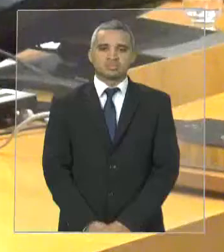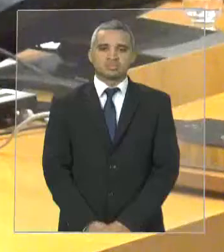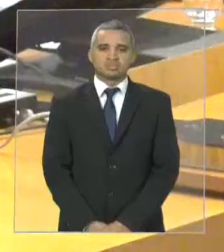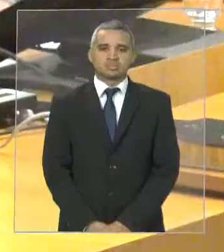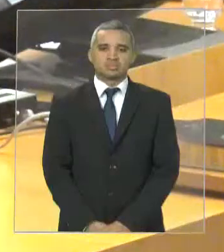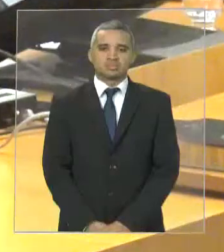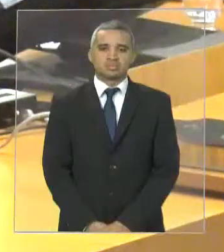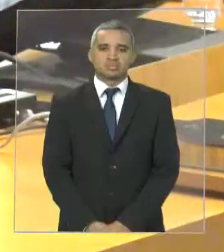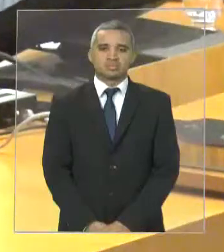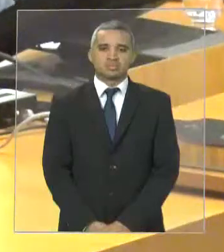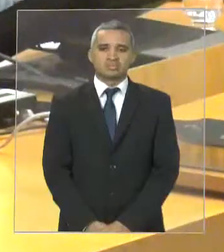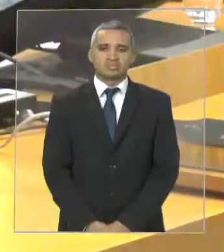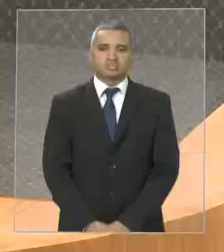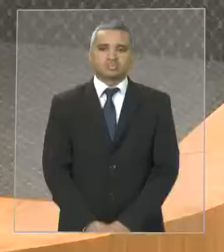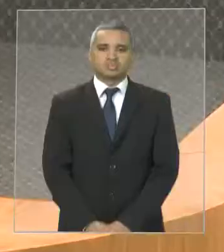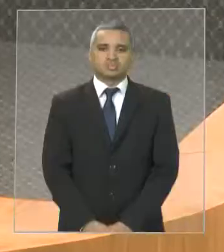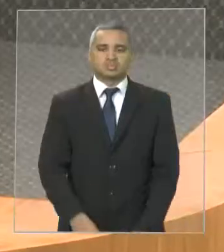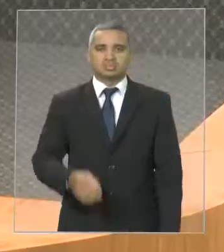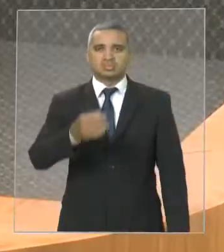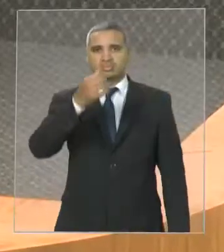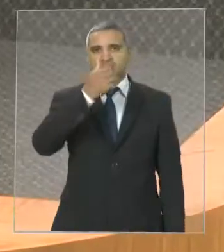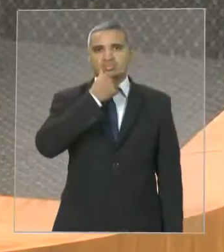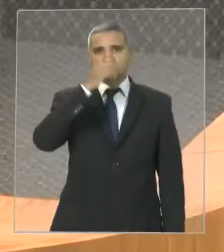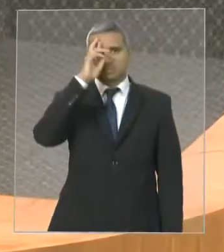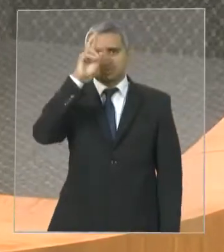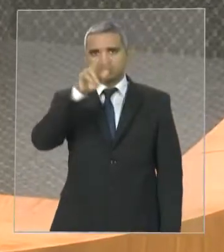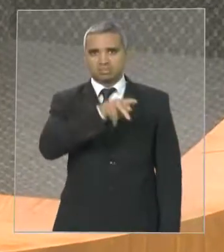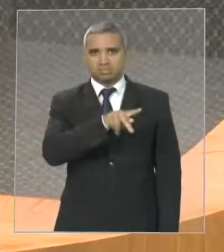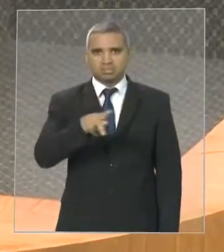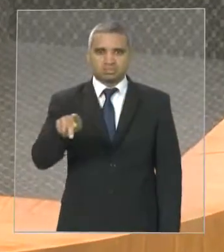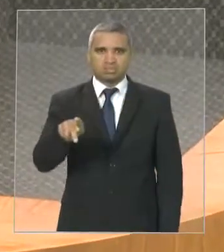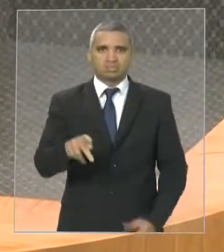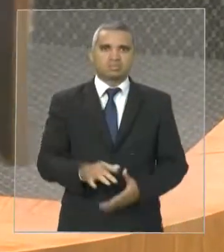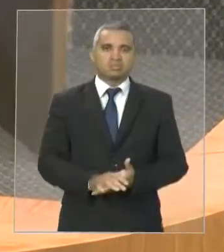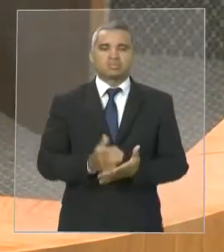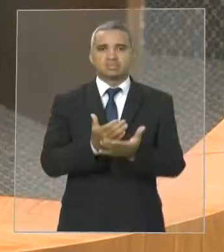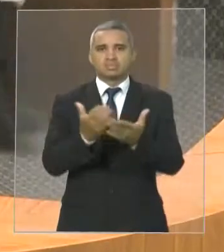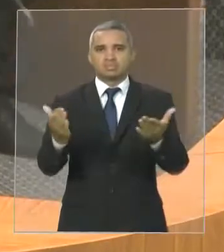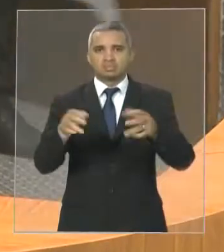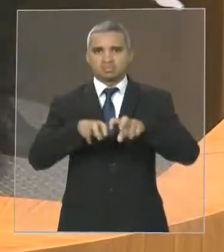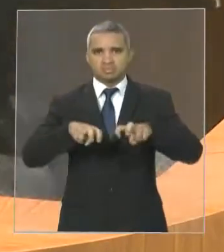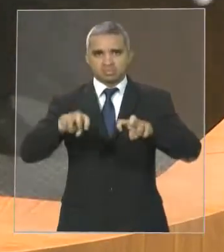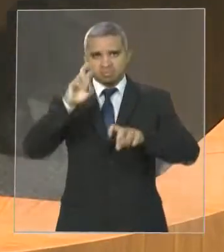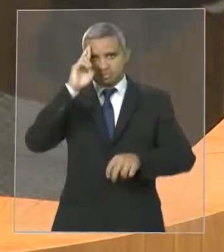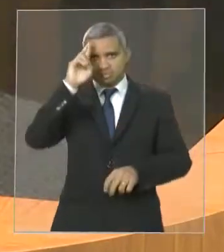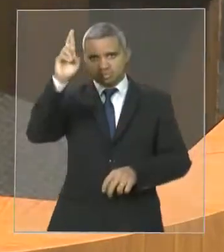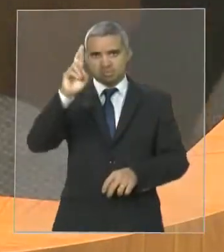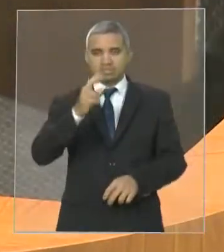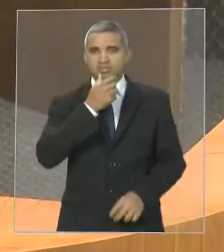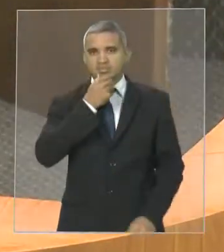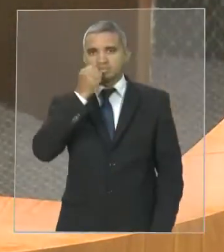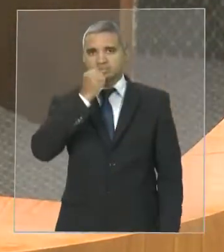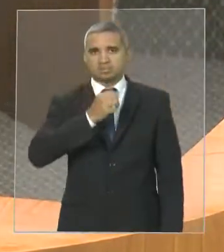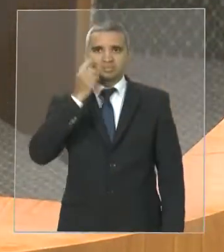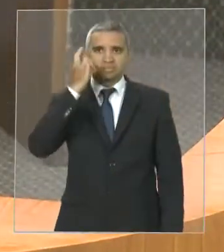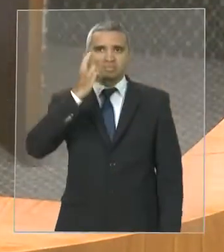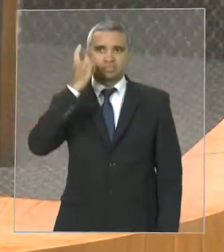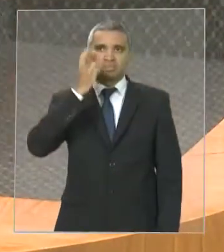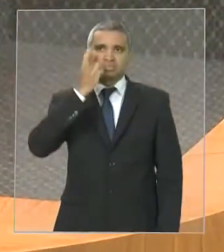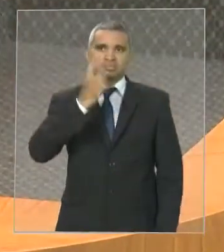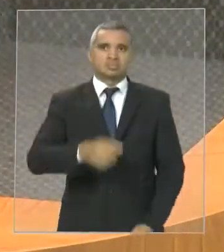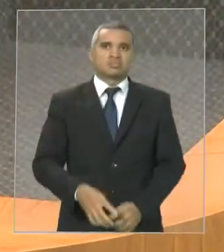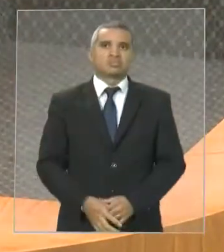Senhor presidente, demais membros da mesa, senhoras e senhores deputados,